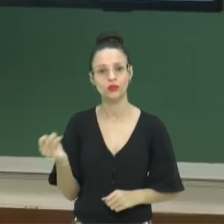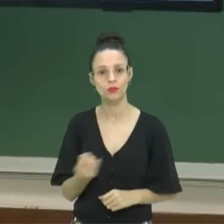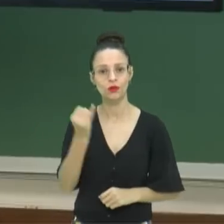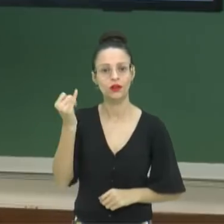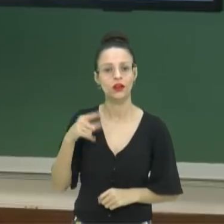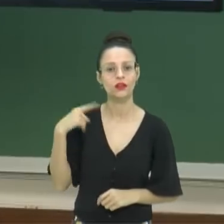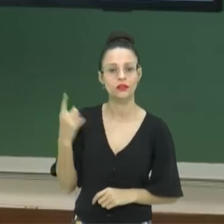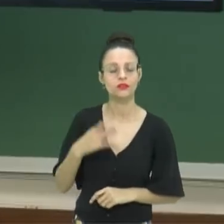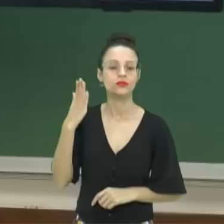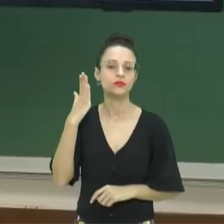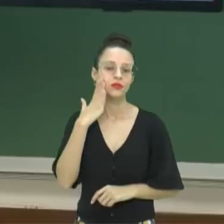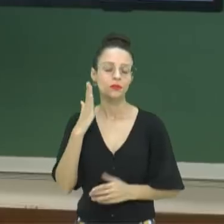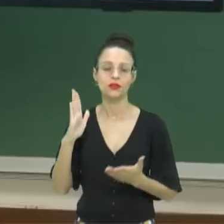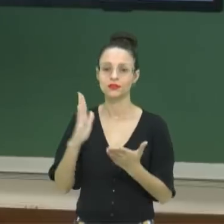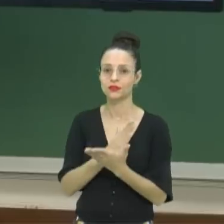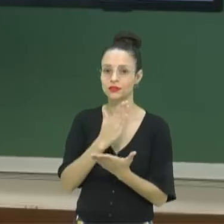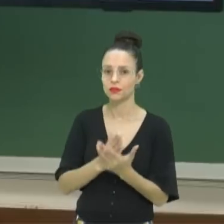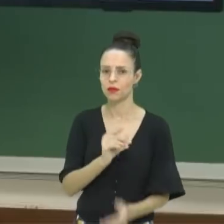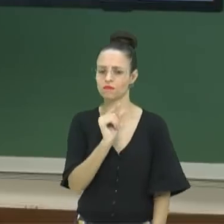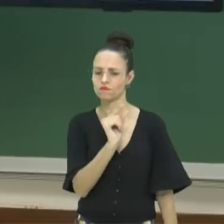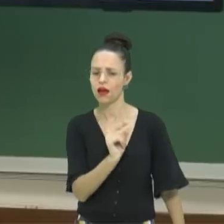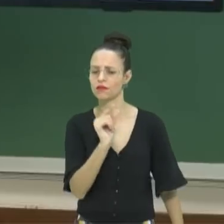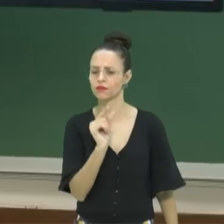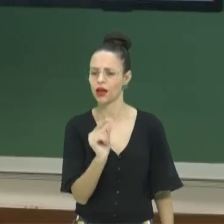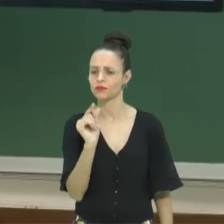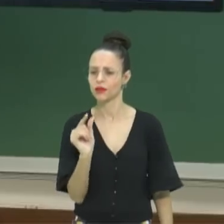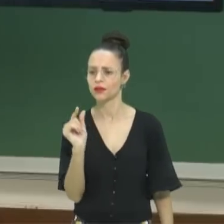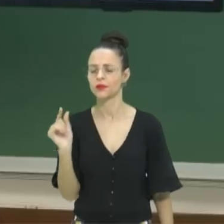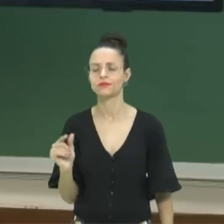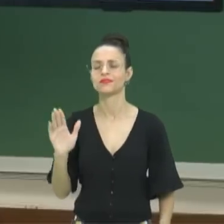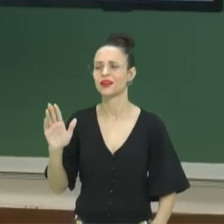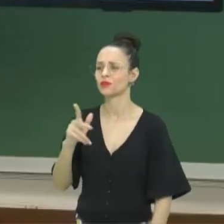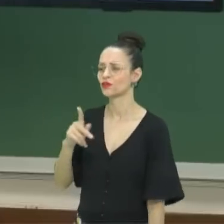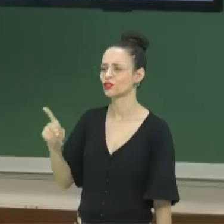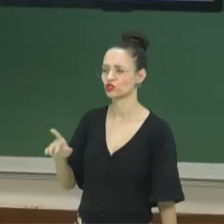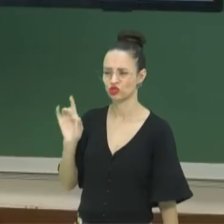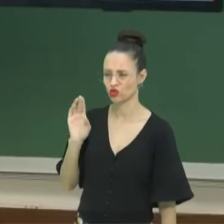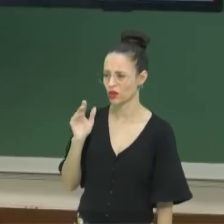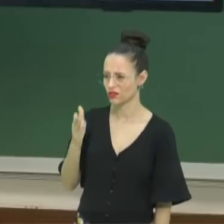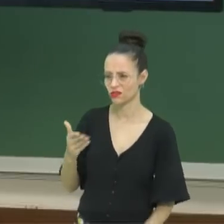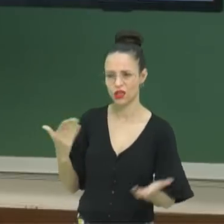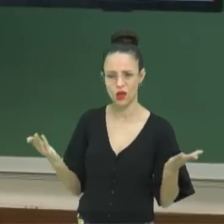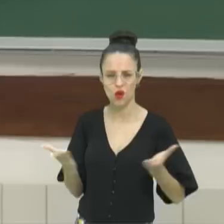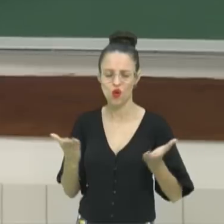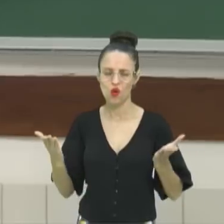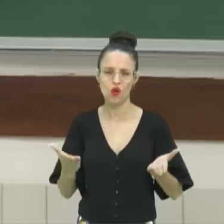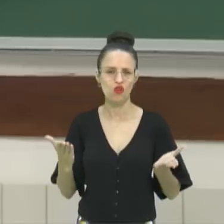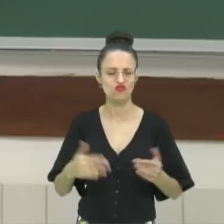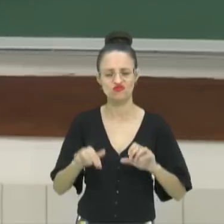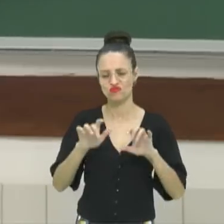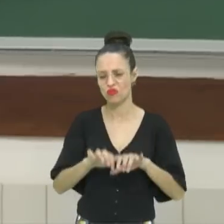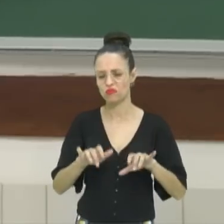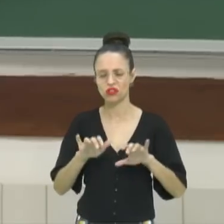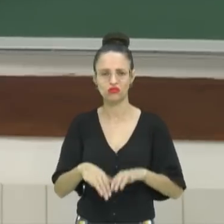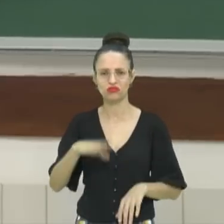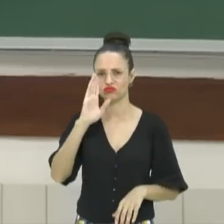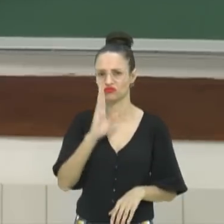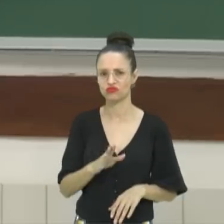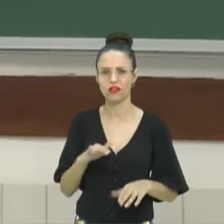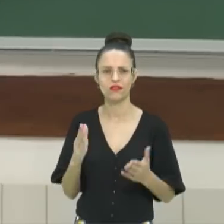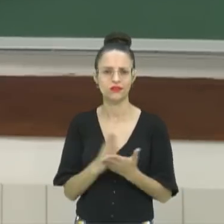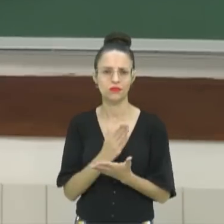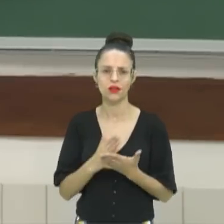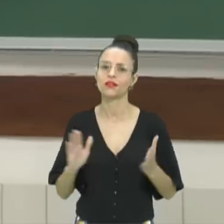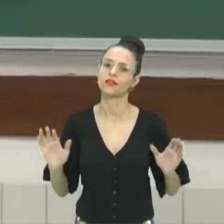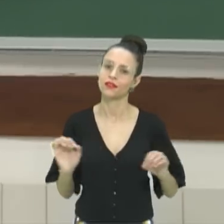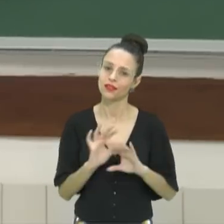gente saber separar as sílabas das palavras. Ah, professora, mas é só isso? Porque hoje em dia, com o computador já não separa,